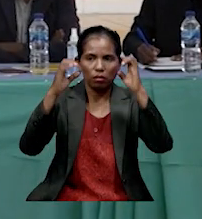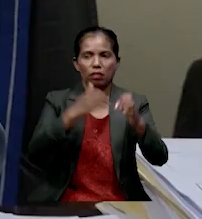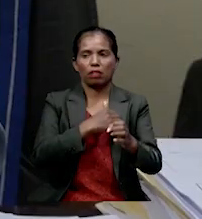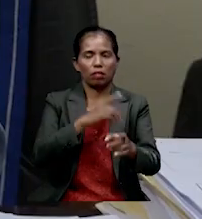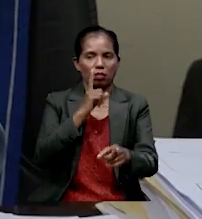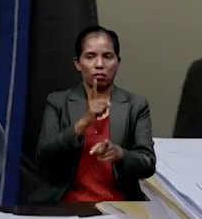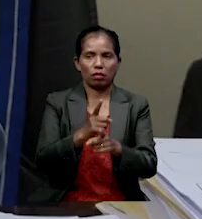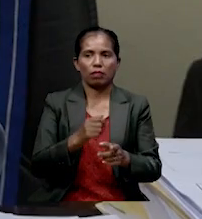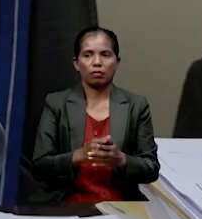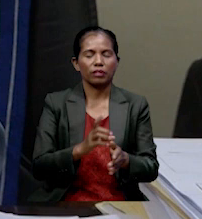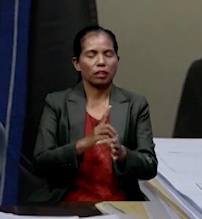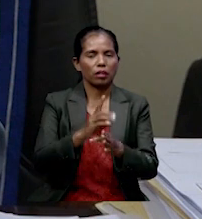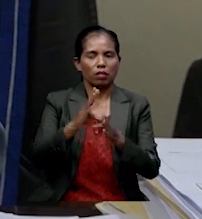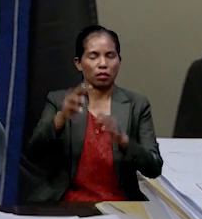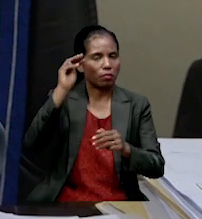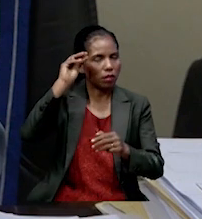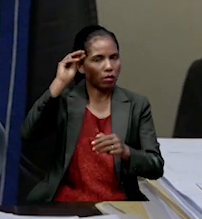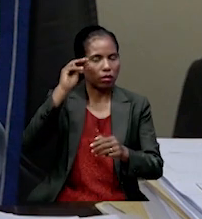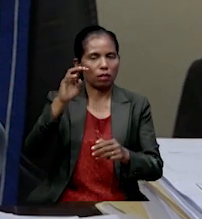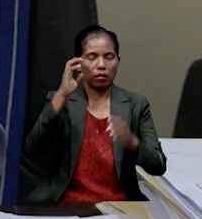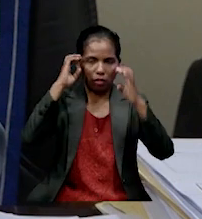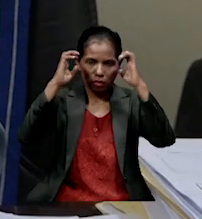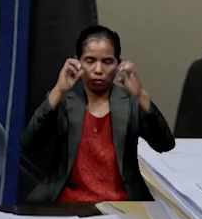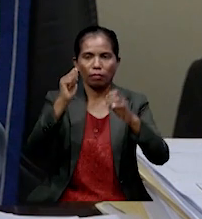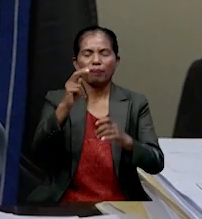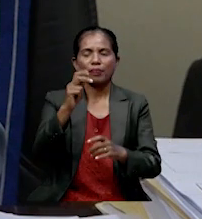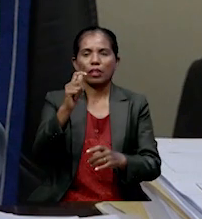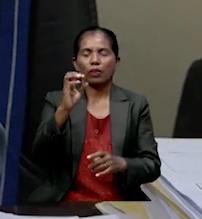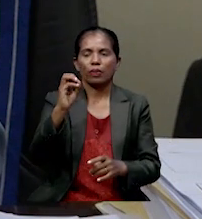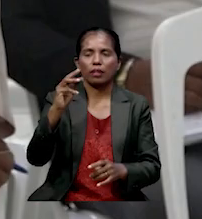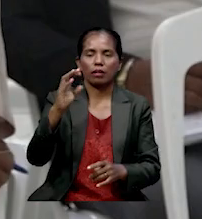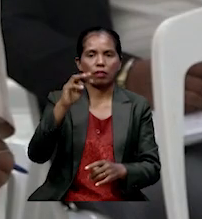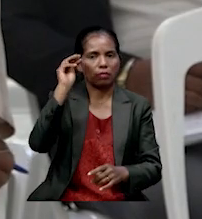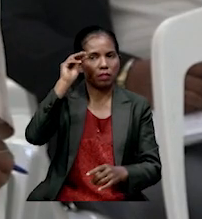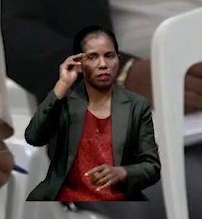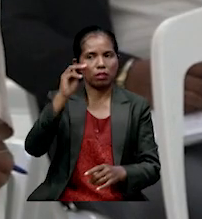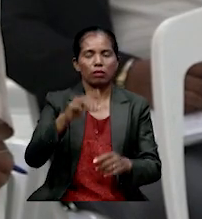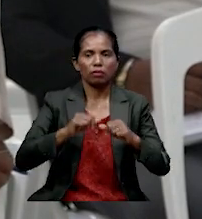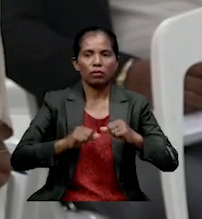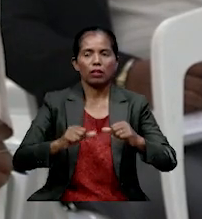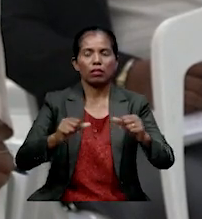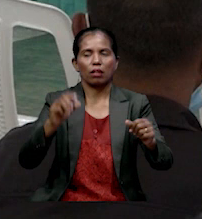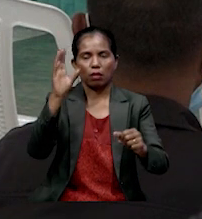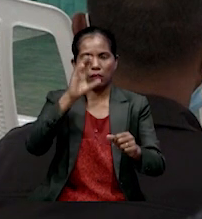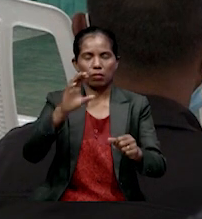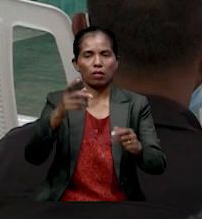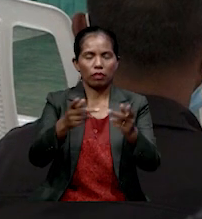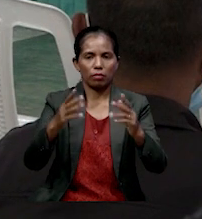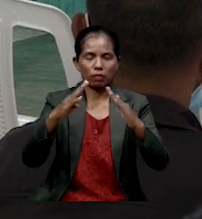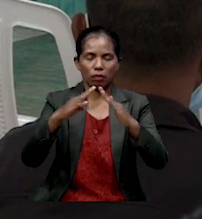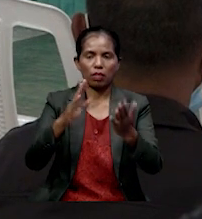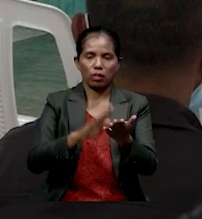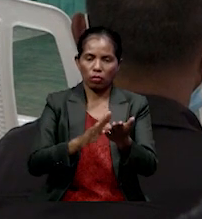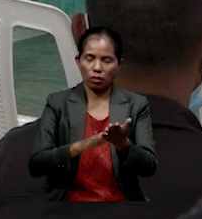adequado. Diretor-Geral Ministério Educação, Antoninho Pires, declara, Ministério continua a identificar condição escola sira